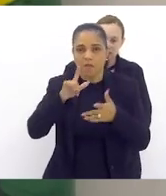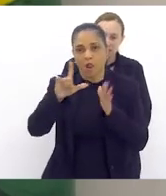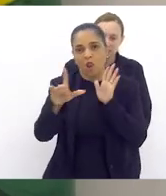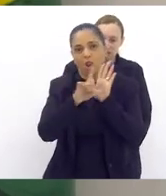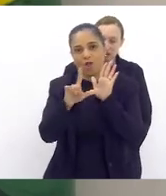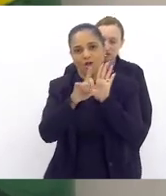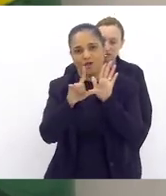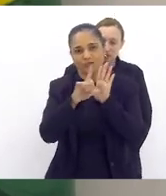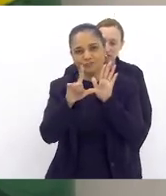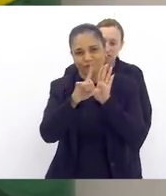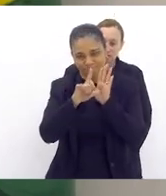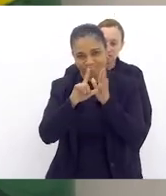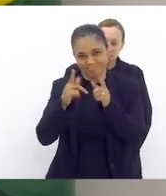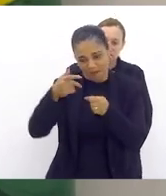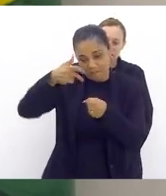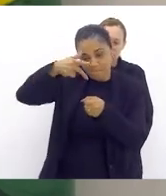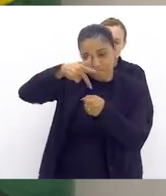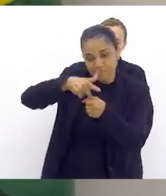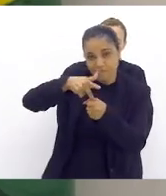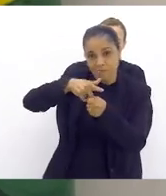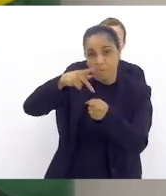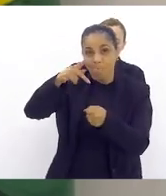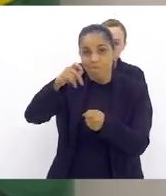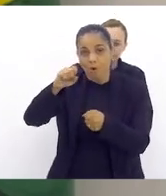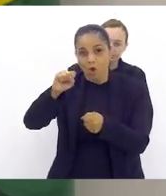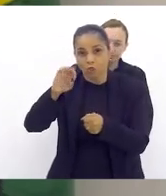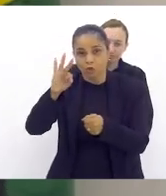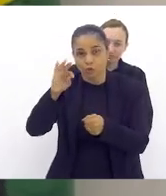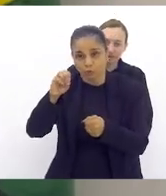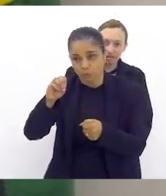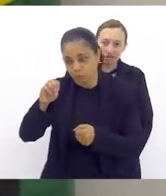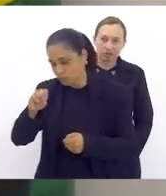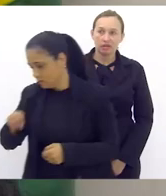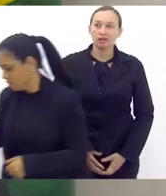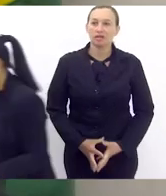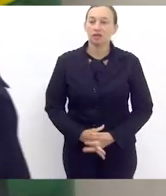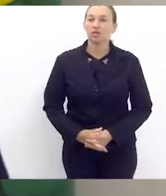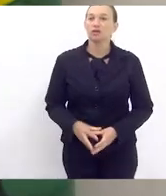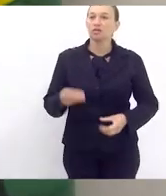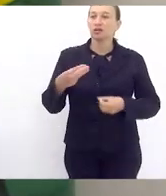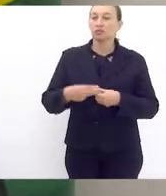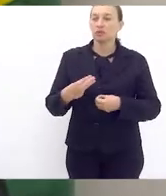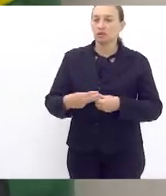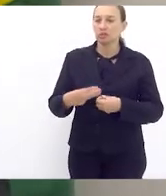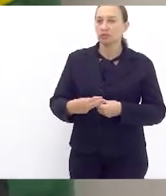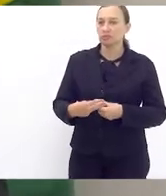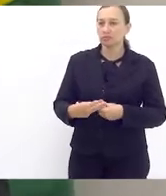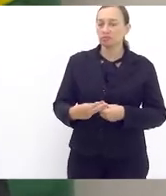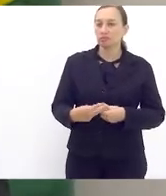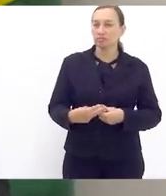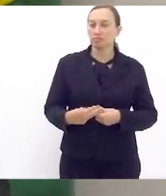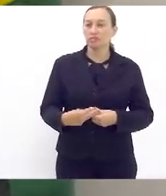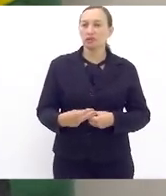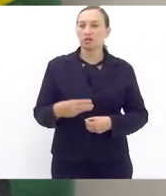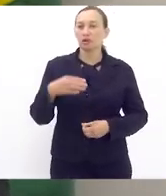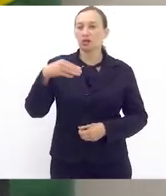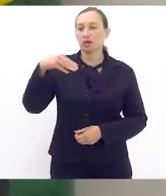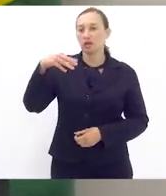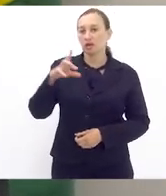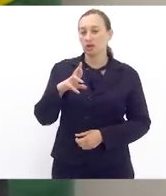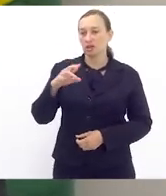ramo é ramo de porte de gasolina eu não consegui abrir a conveniência no município de Rio das Ostras por exemplo eu tenho